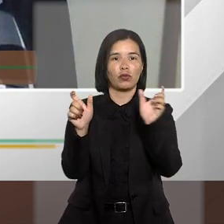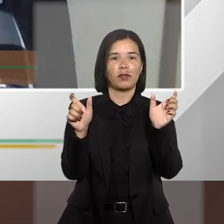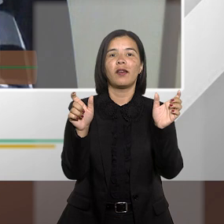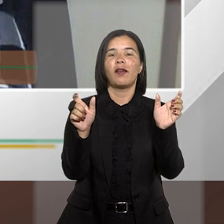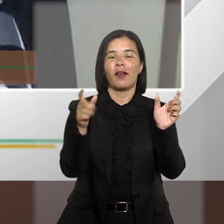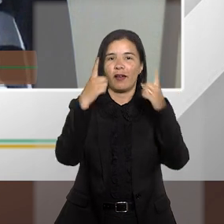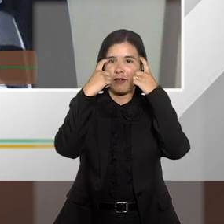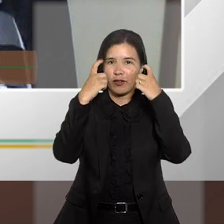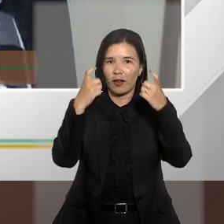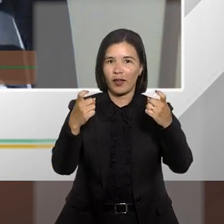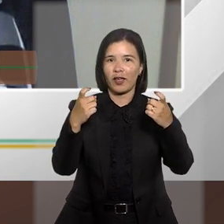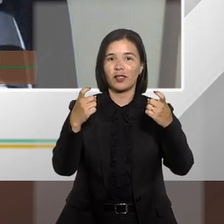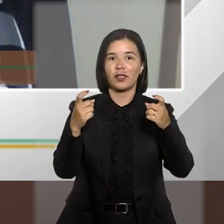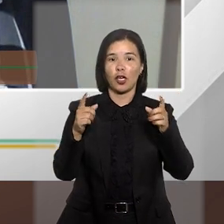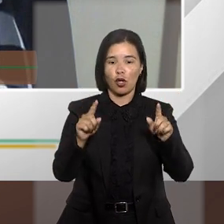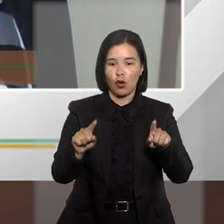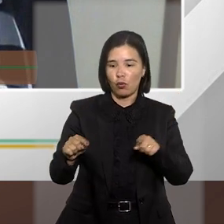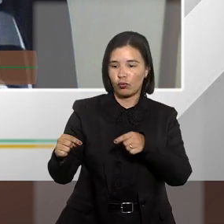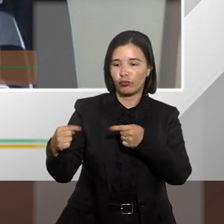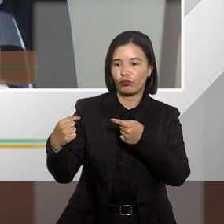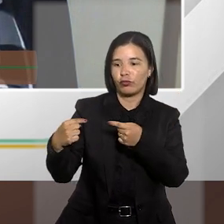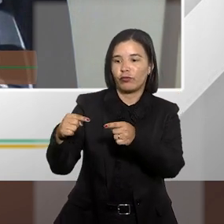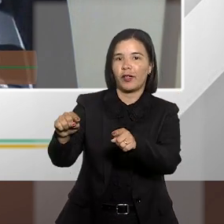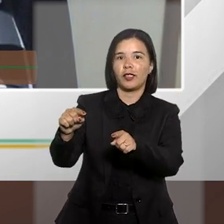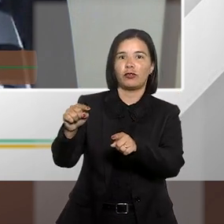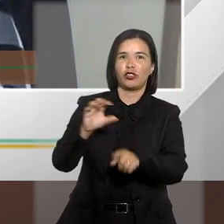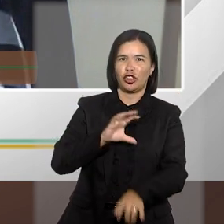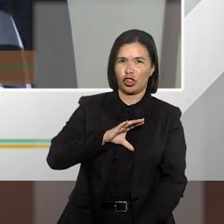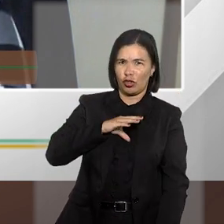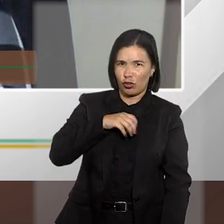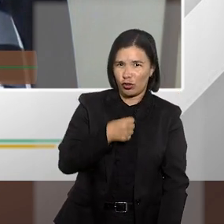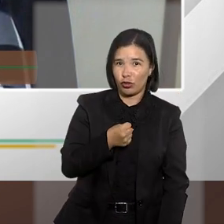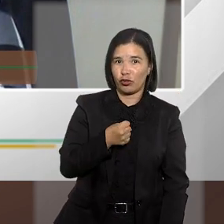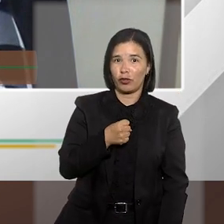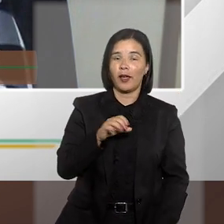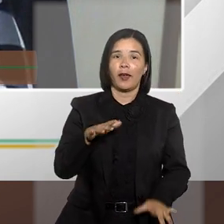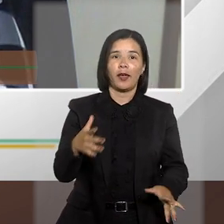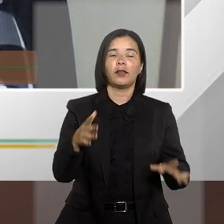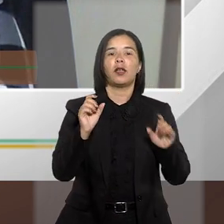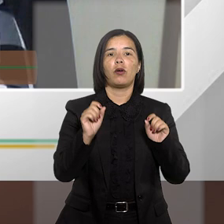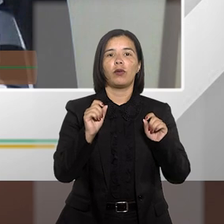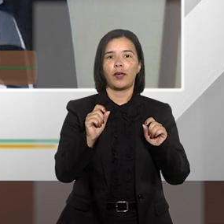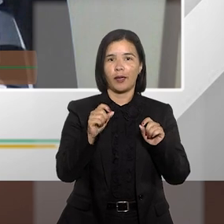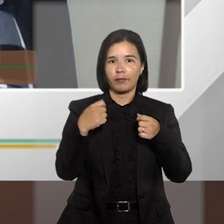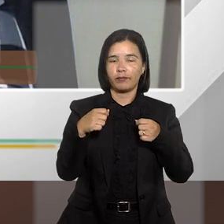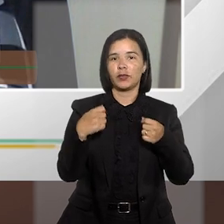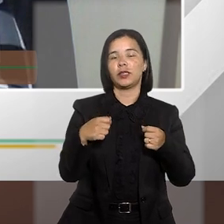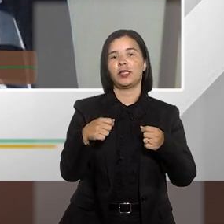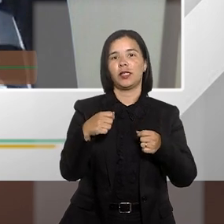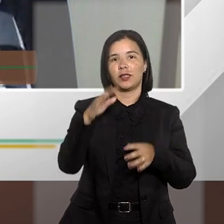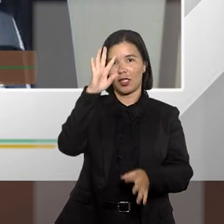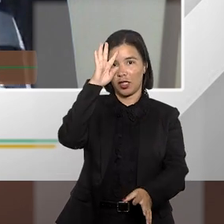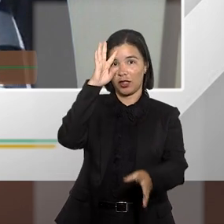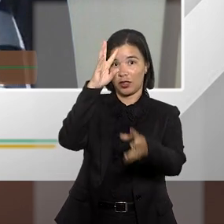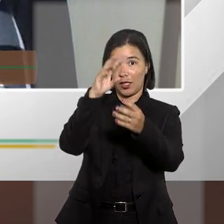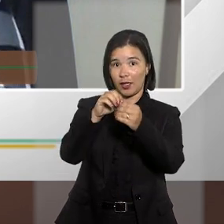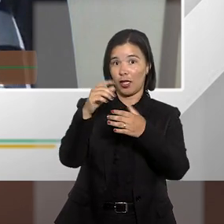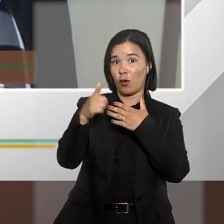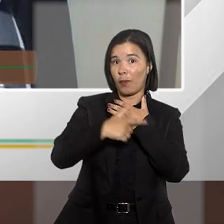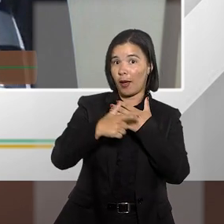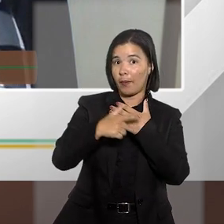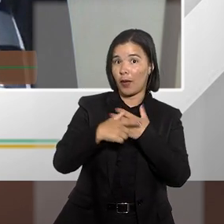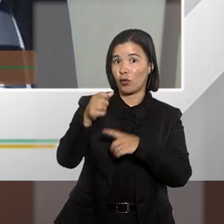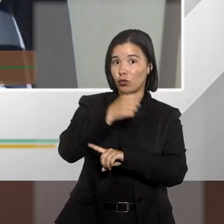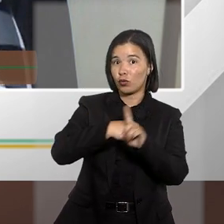serem um ato de crime de ódio. Então, a ideia de que eu posso corrigir alguém. que essa pessoa tem um papel social